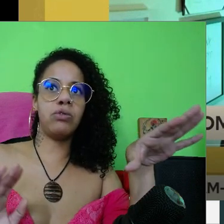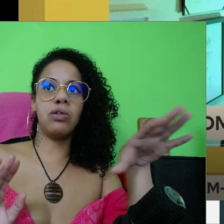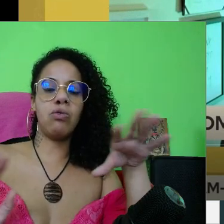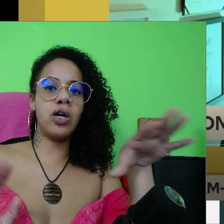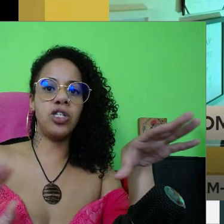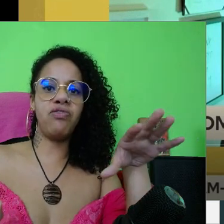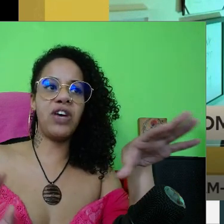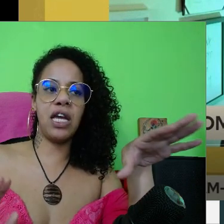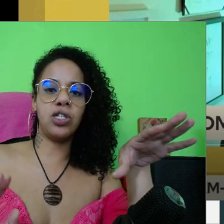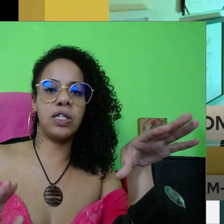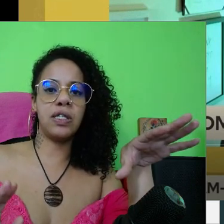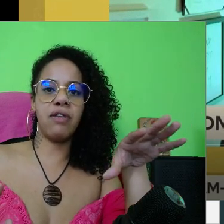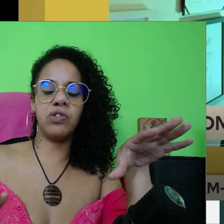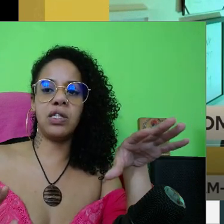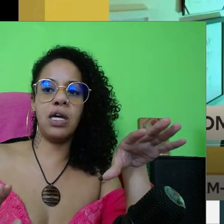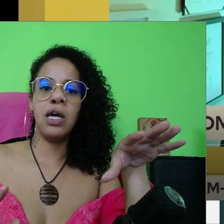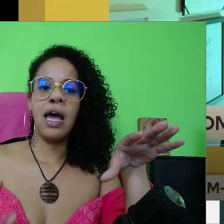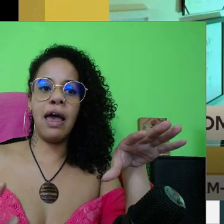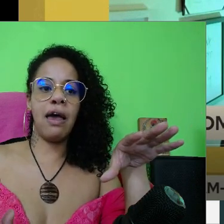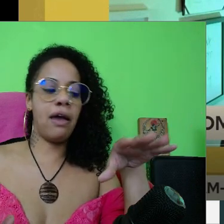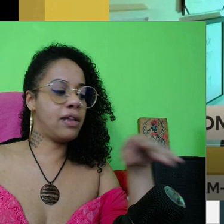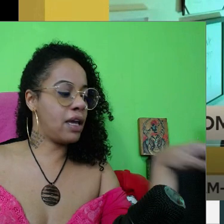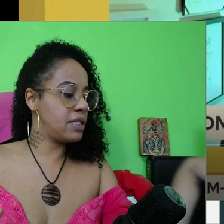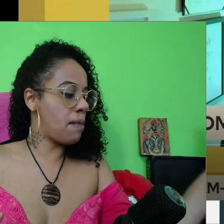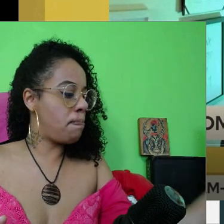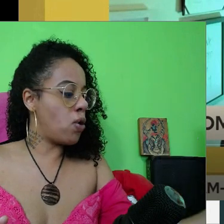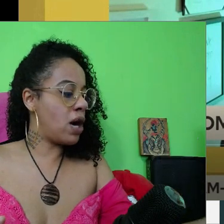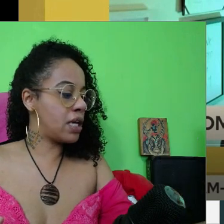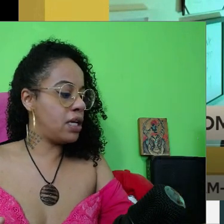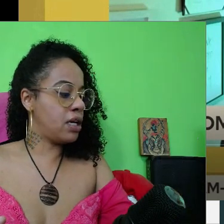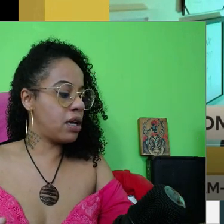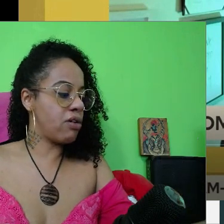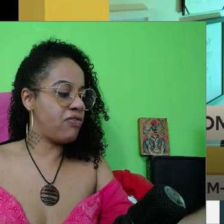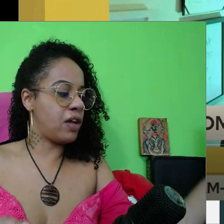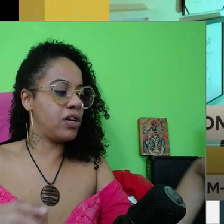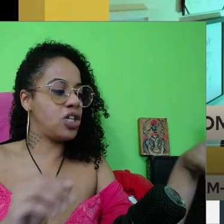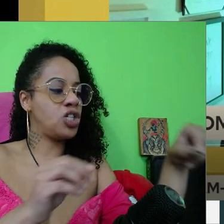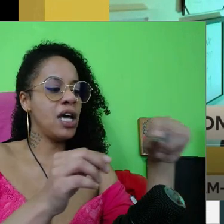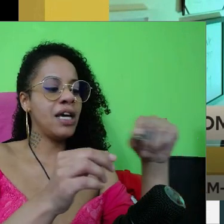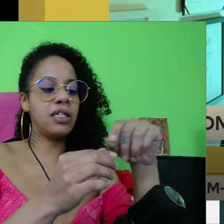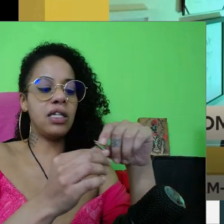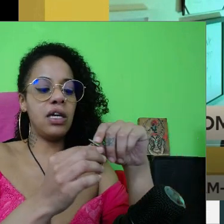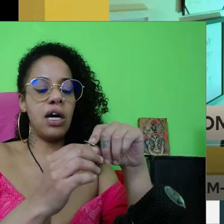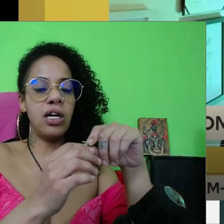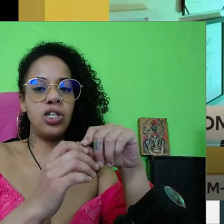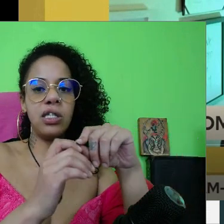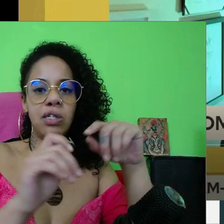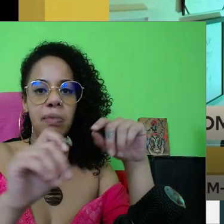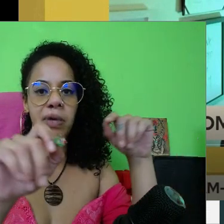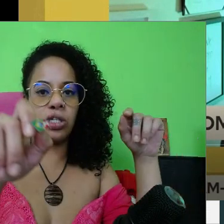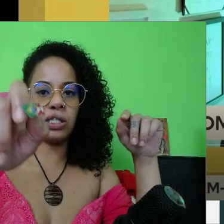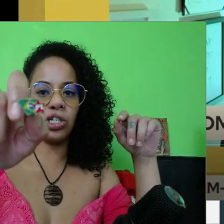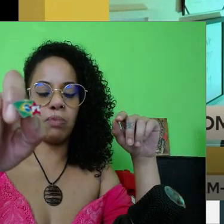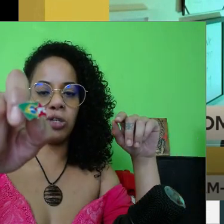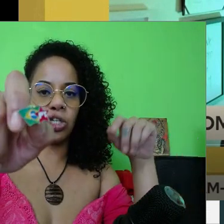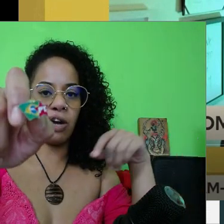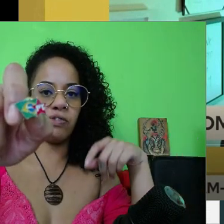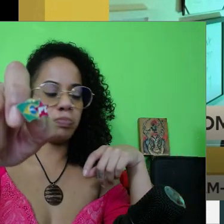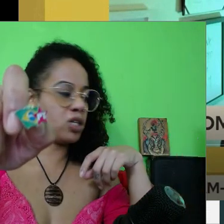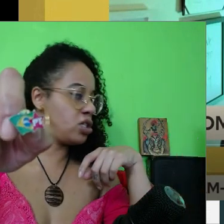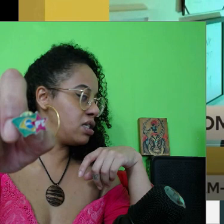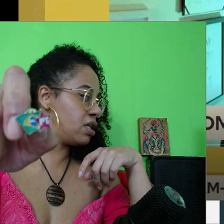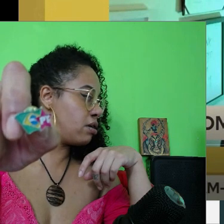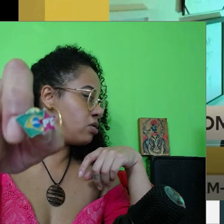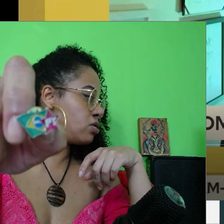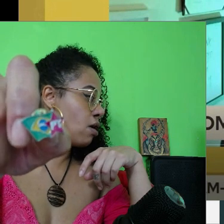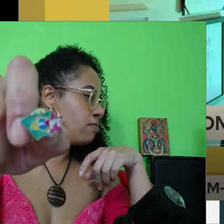meu Deus são corres diferentes né você tem essa aqui que é o que eu falo né gente se antes de eu ser petista já me